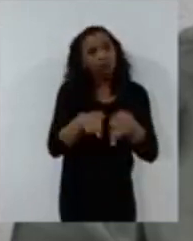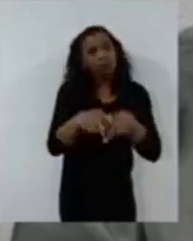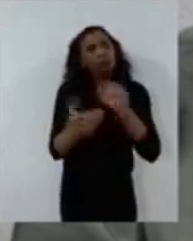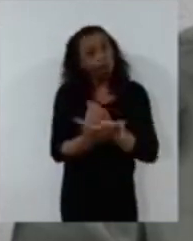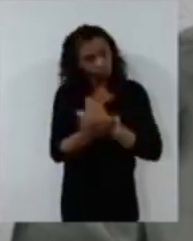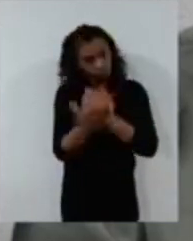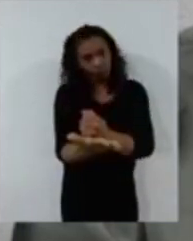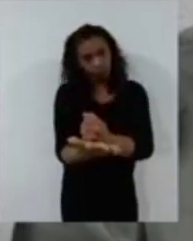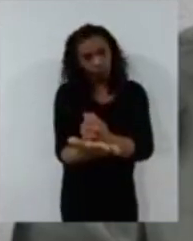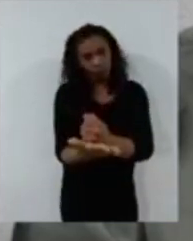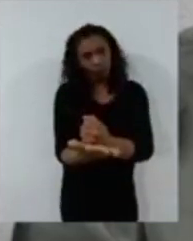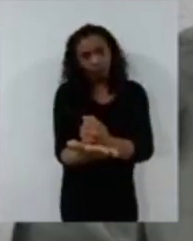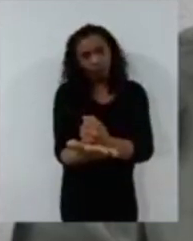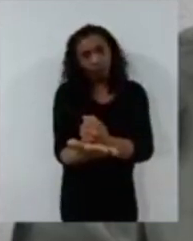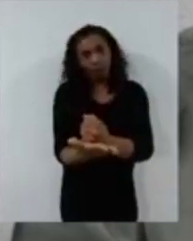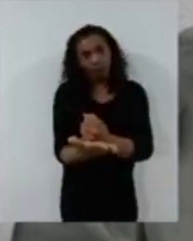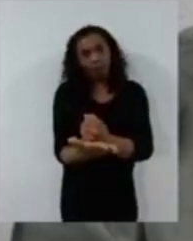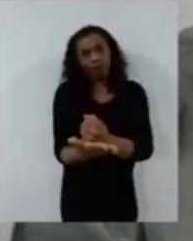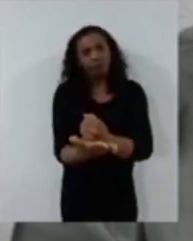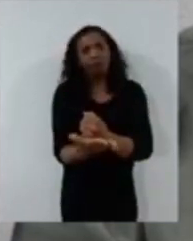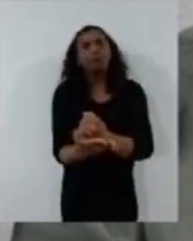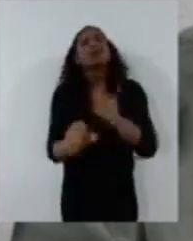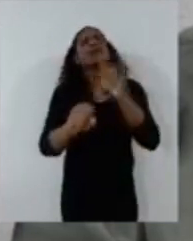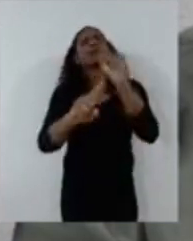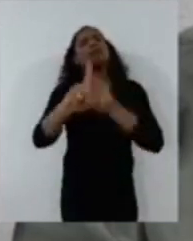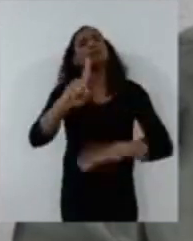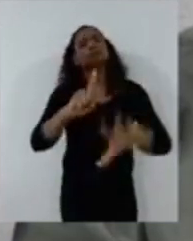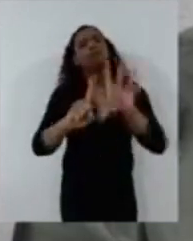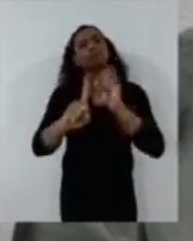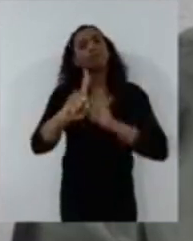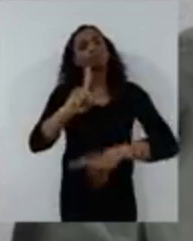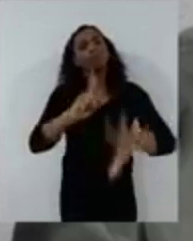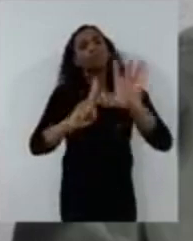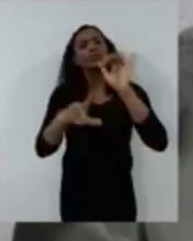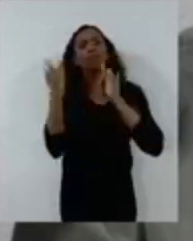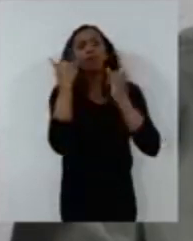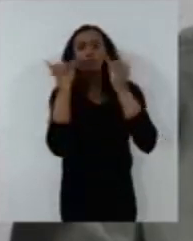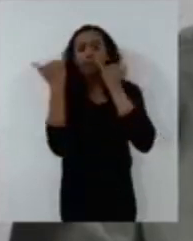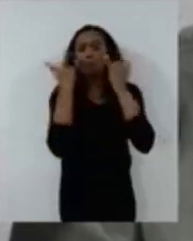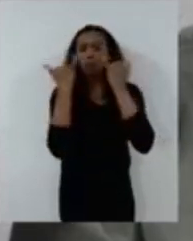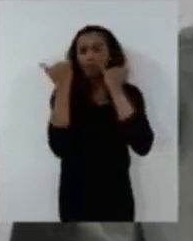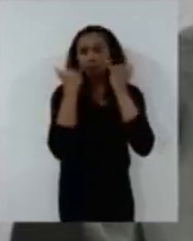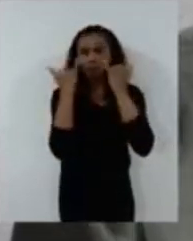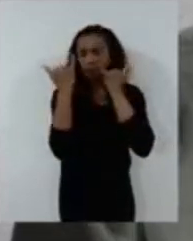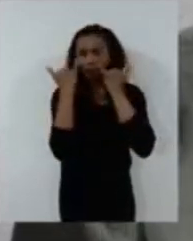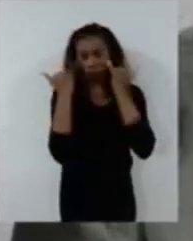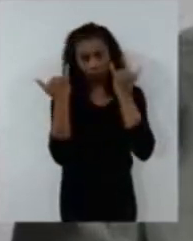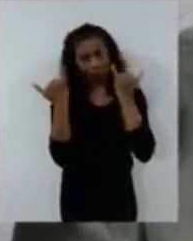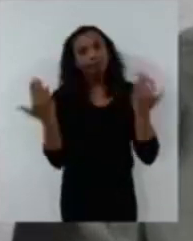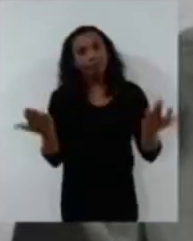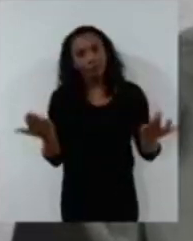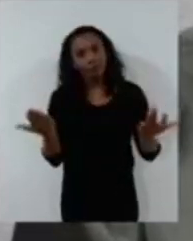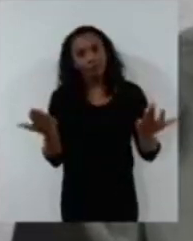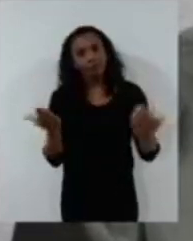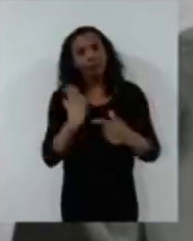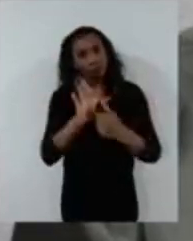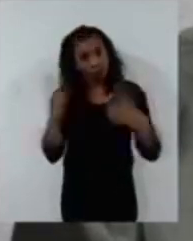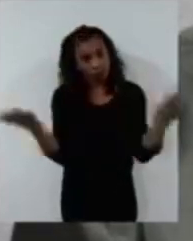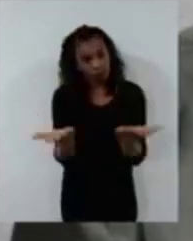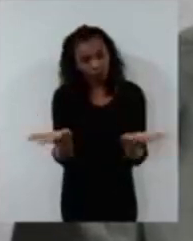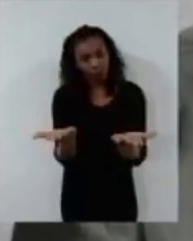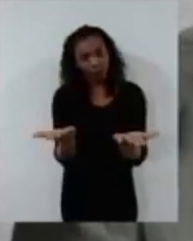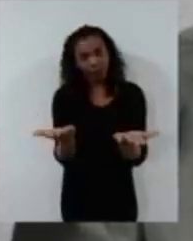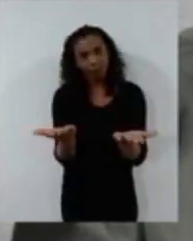parte contribuindo, compartilhando as informações que aqui estão sendo passadas para